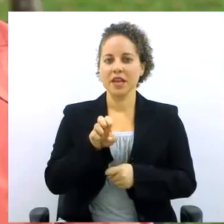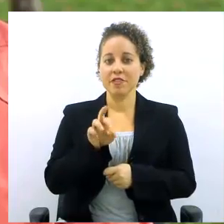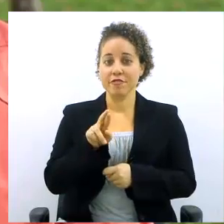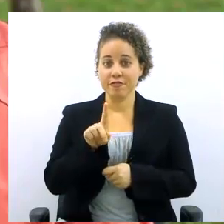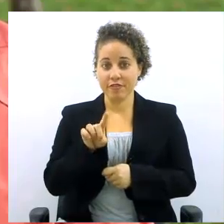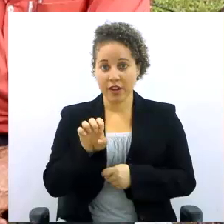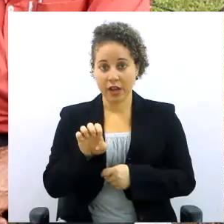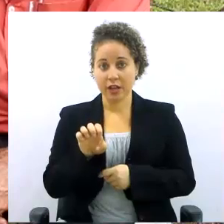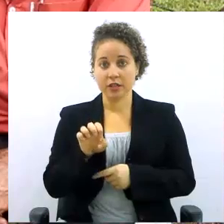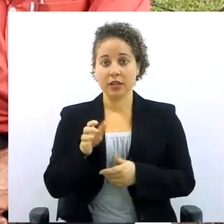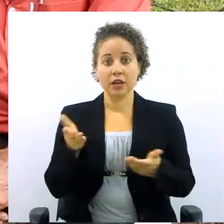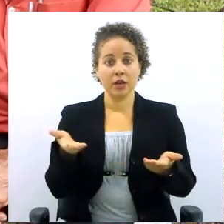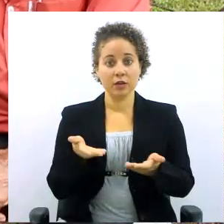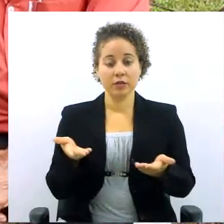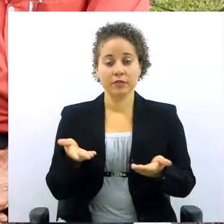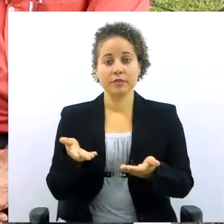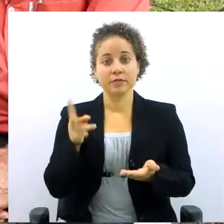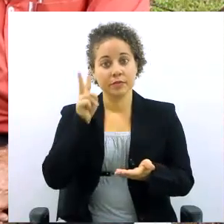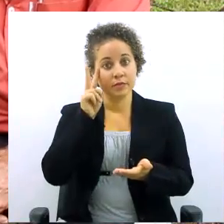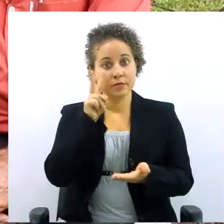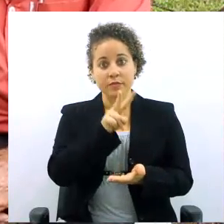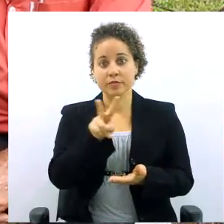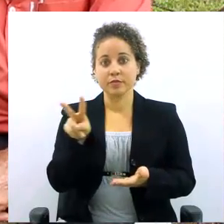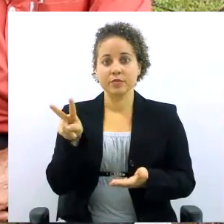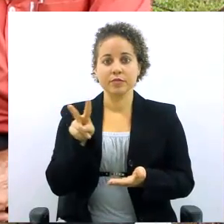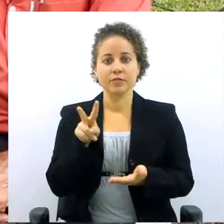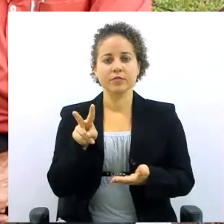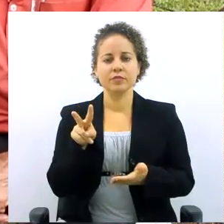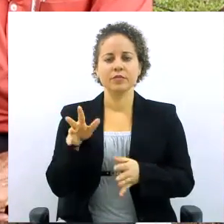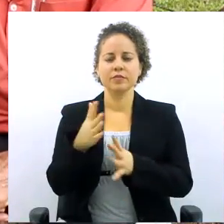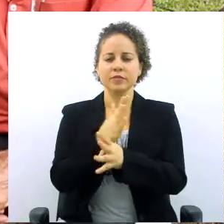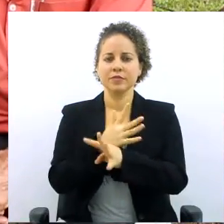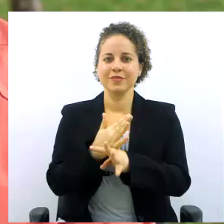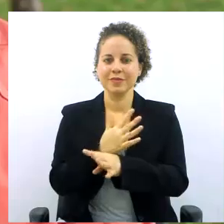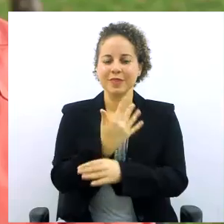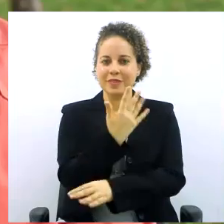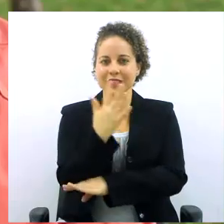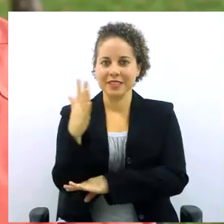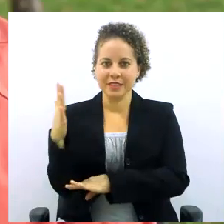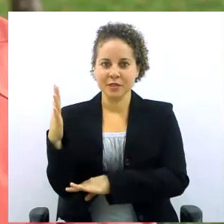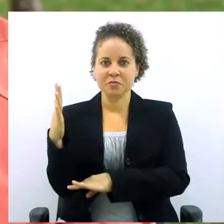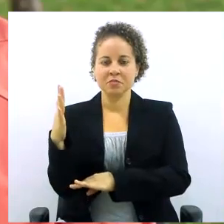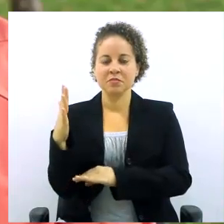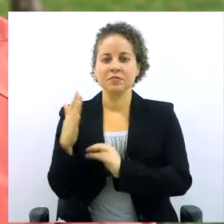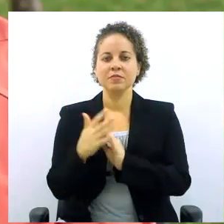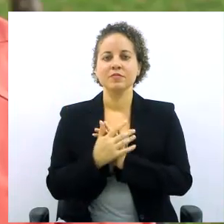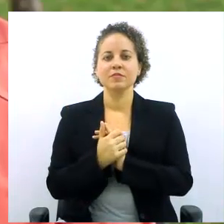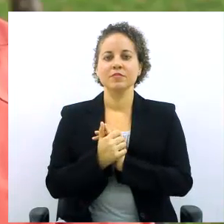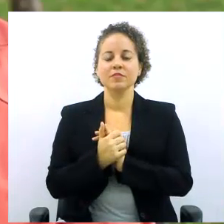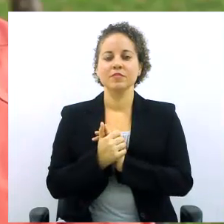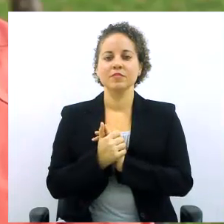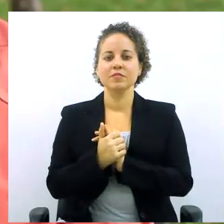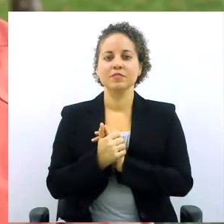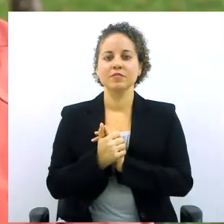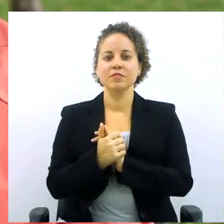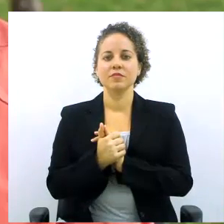estamos aqui nesse verde tão raro, né, nas cidades, ela é